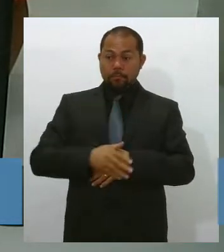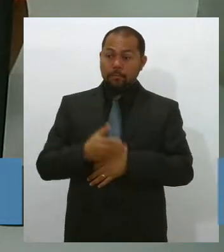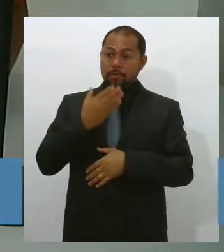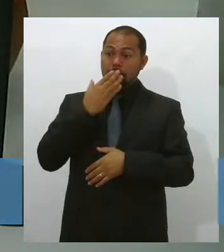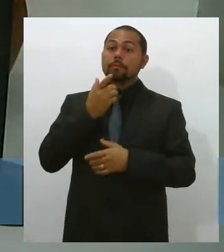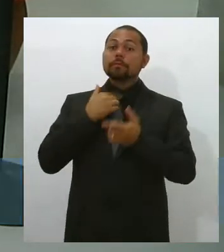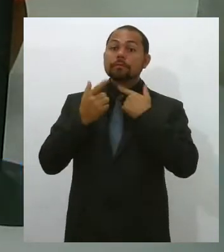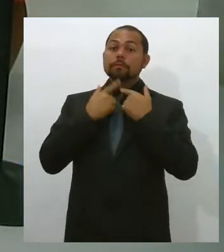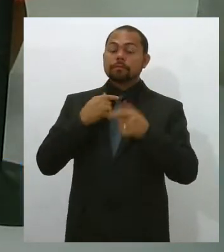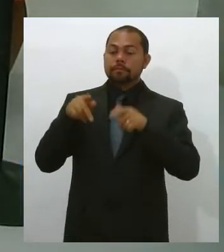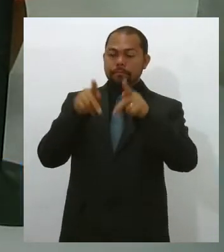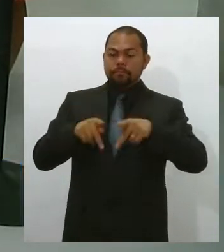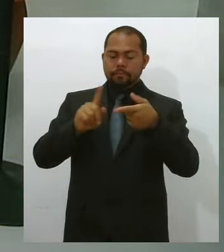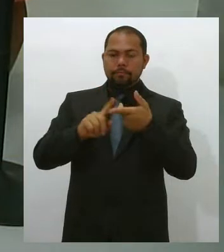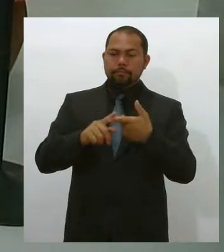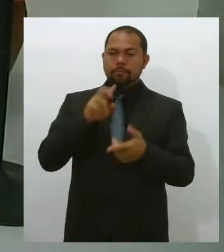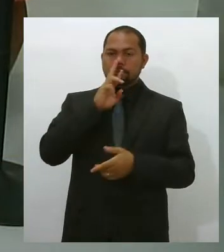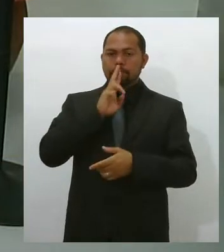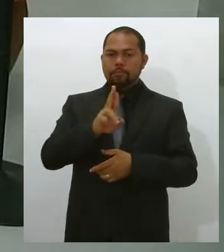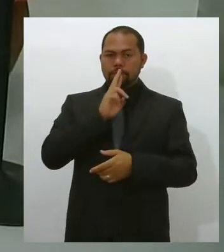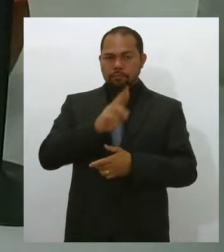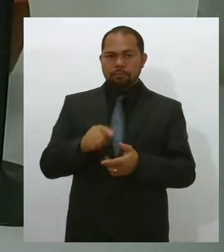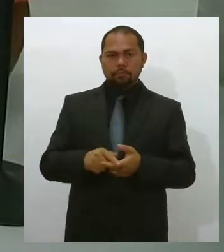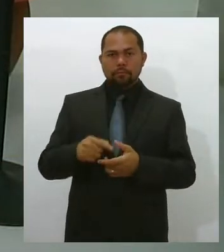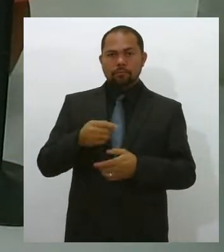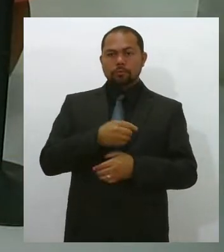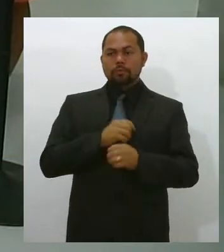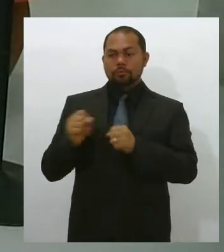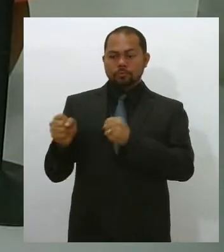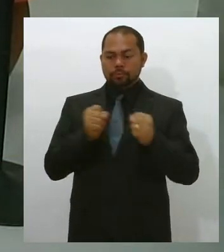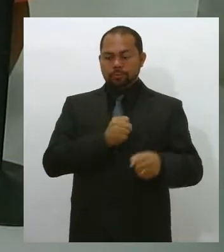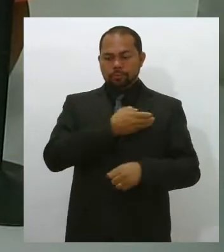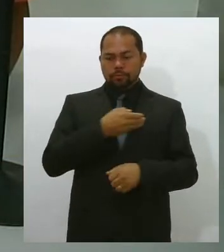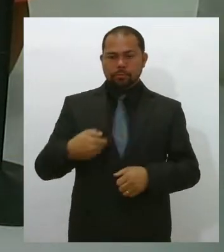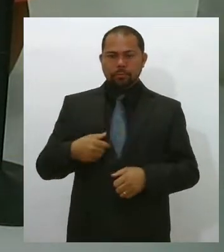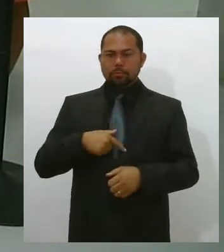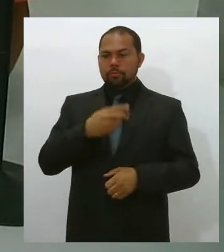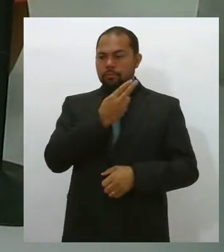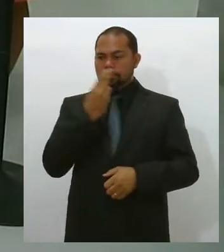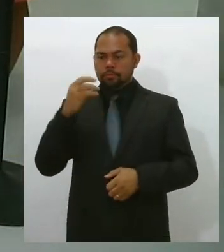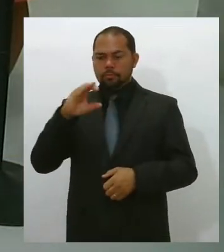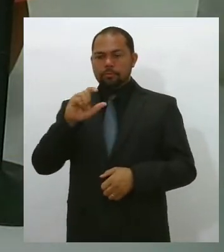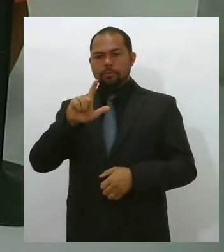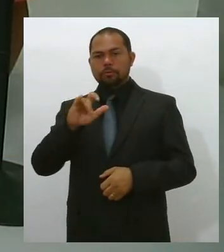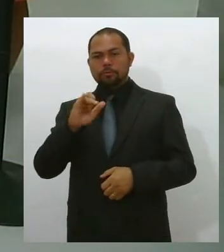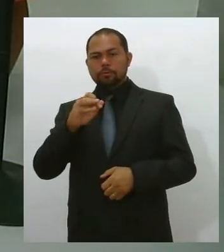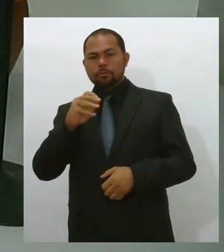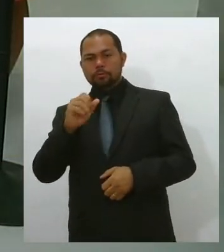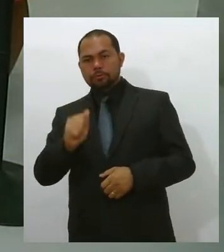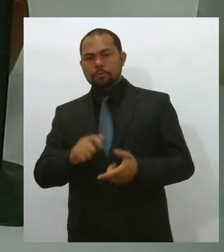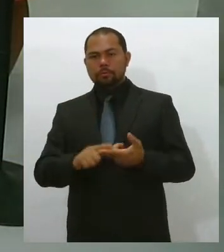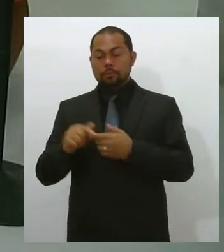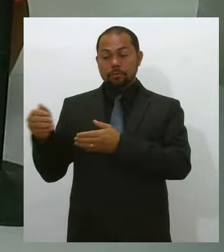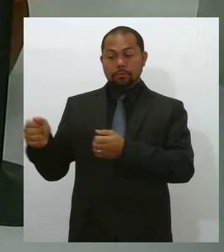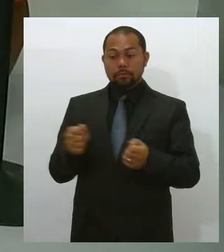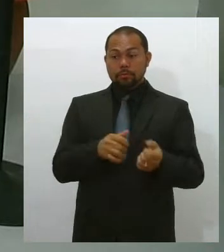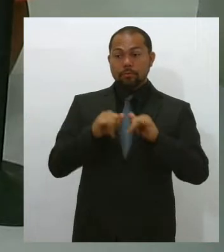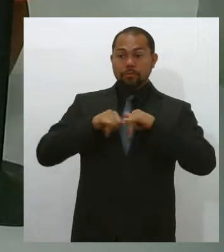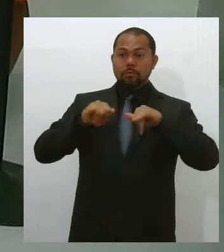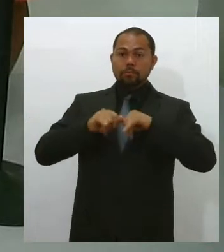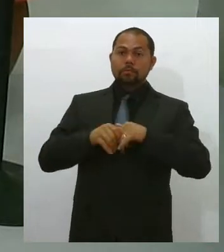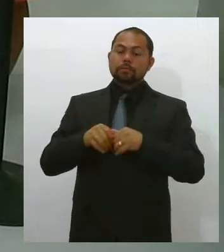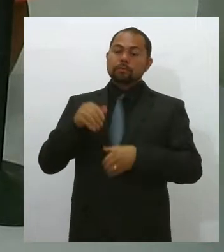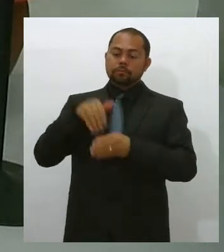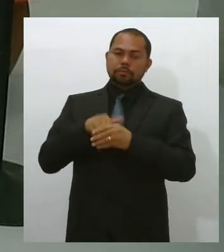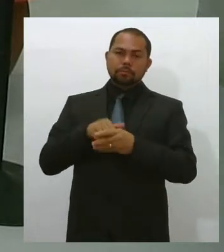soluções e respostas do poder público eu sou Clécia Carla e agora trago informações sobre as eleições Congresso Nacional